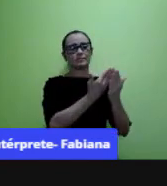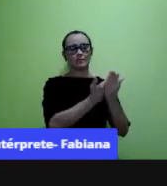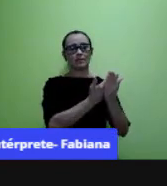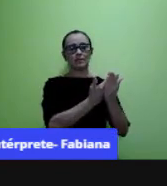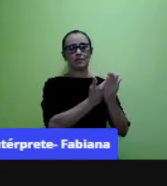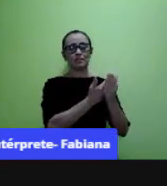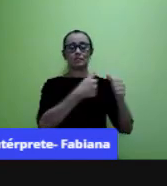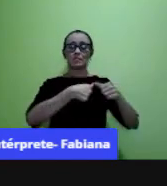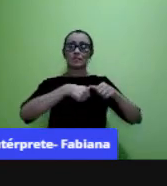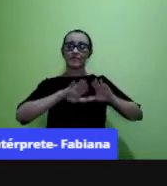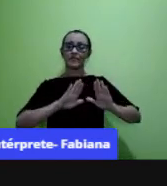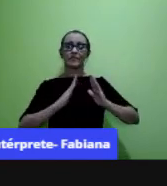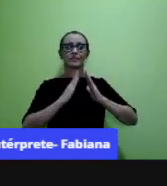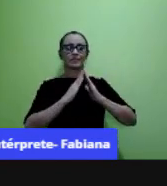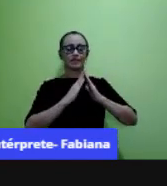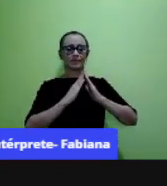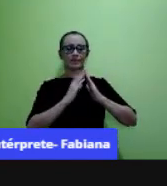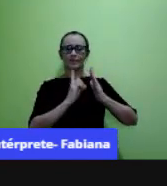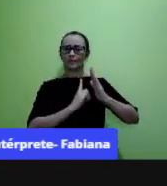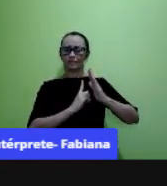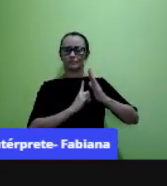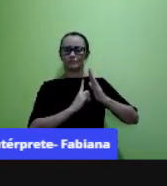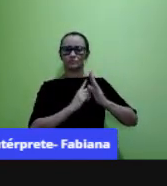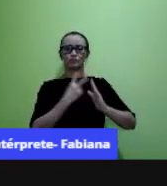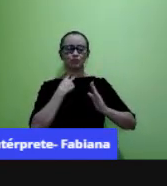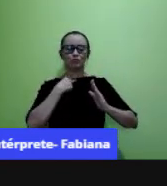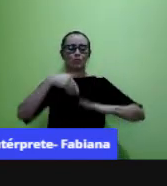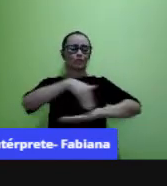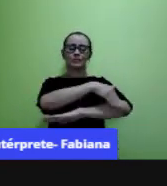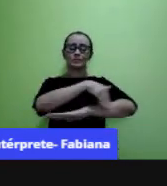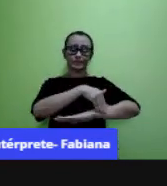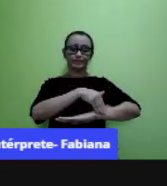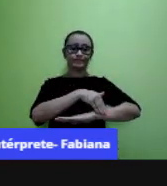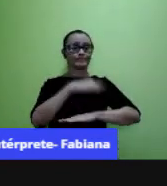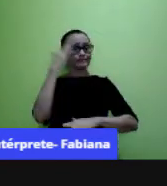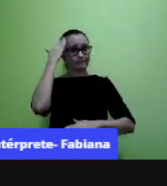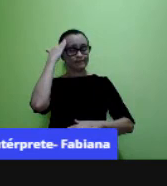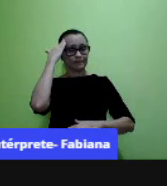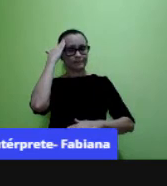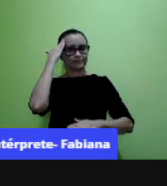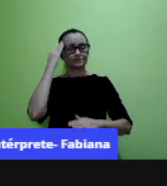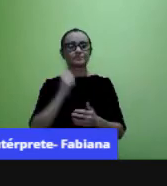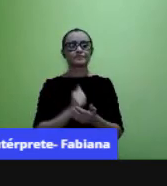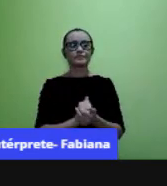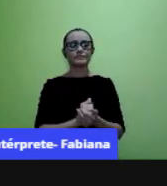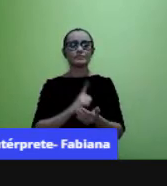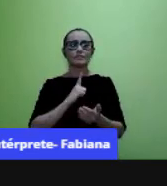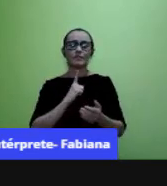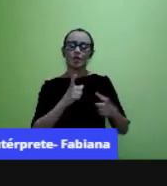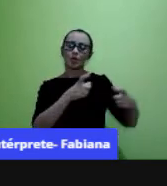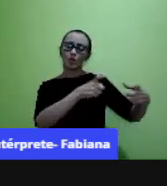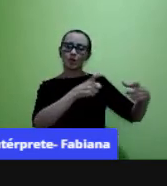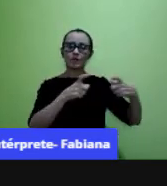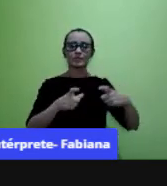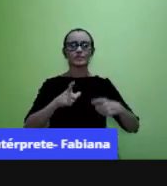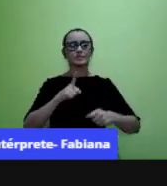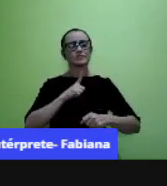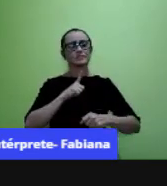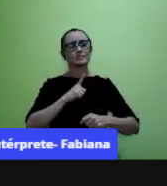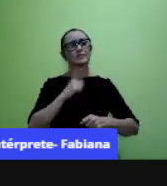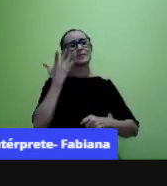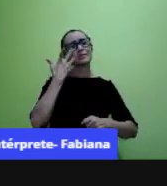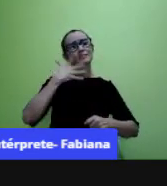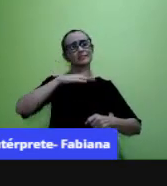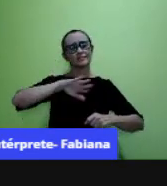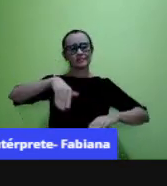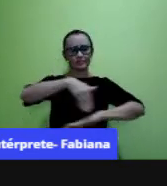também que nós temos que pensar. A gente sabe que existe regiões periféricas onde tem muitas crianças na rua, mas